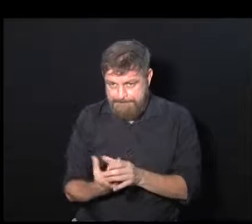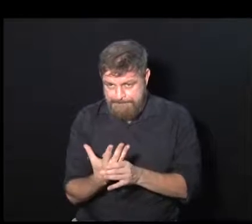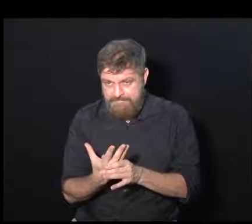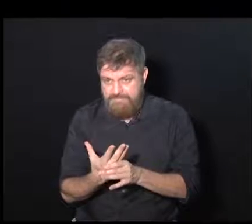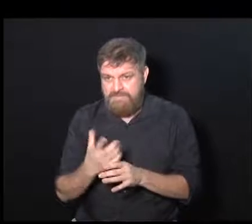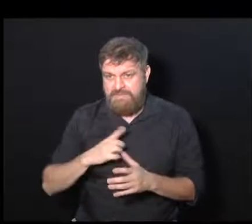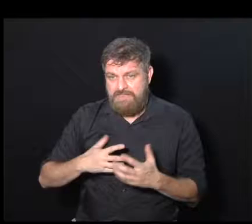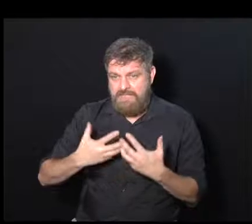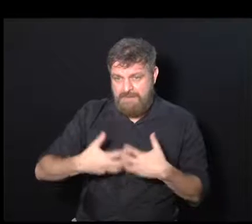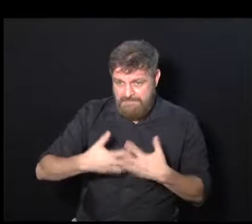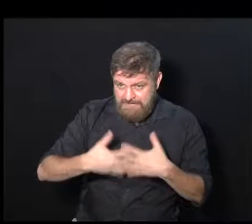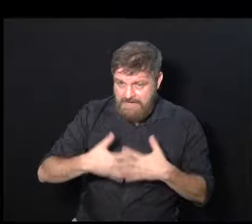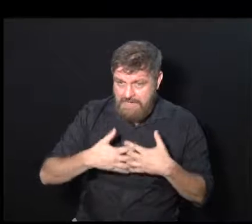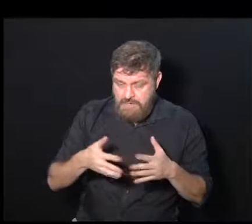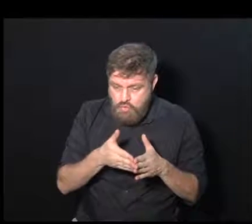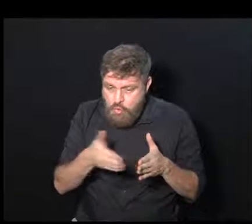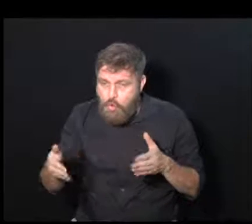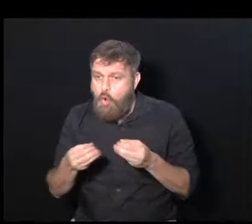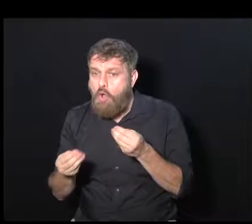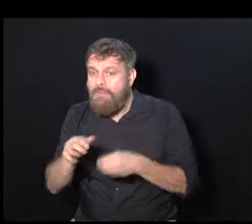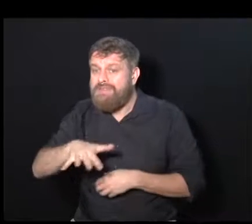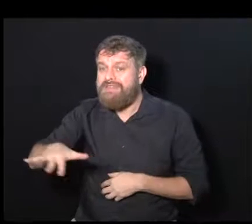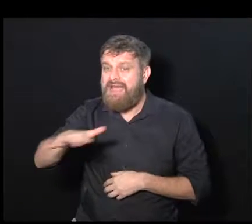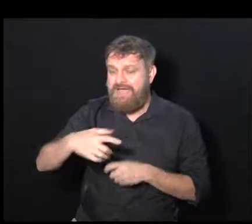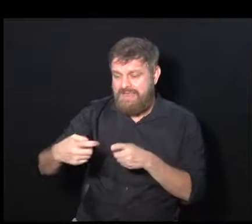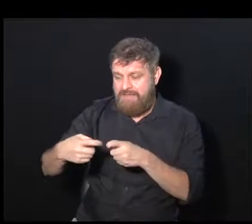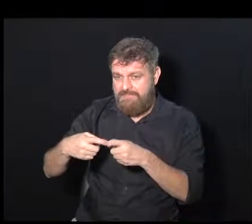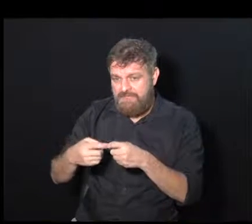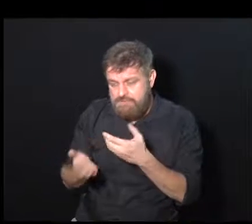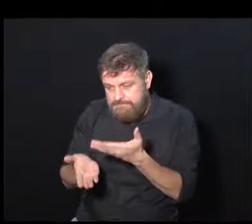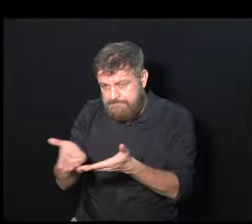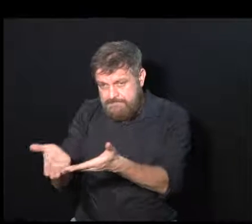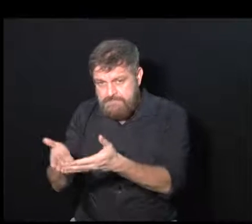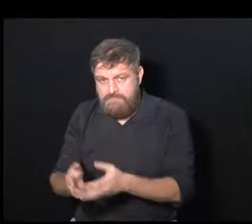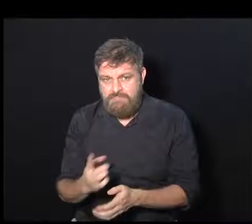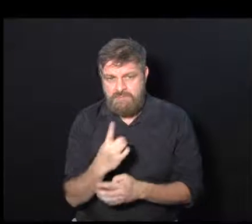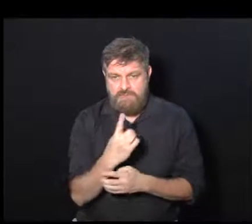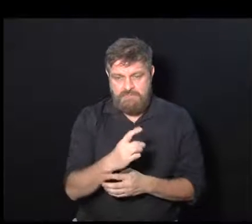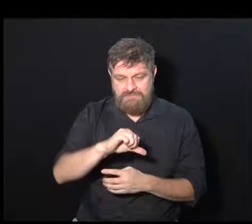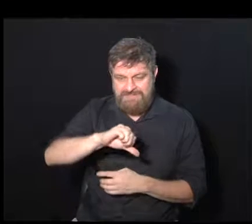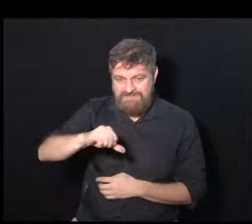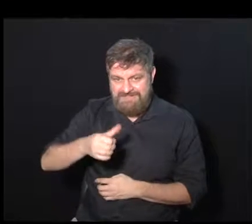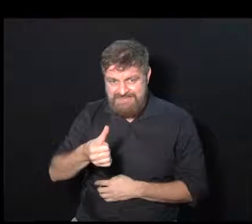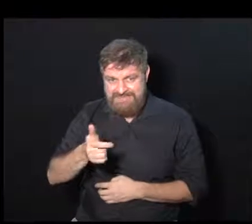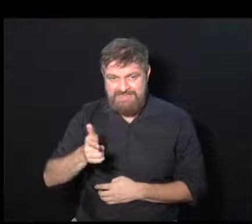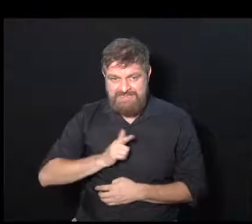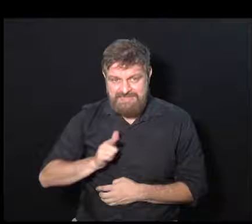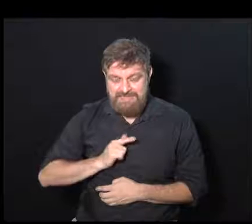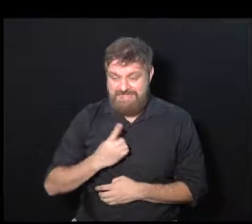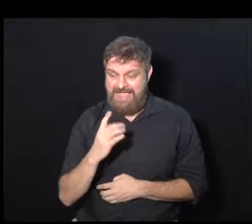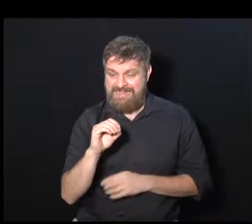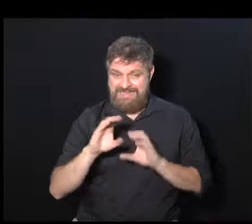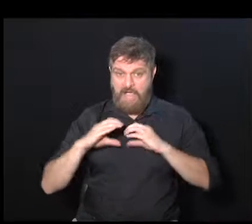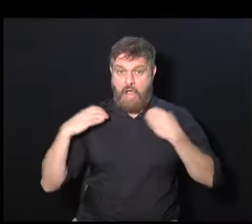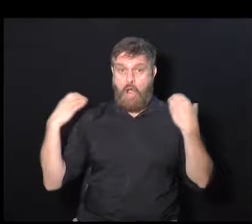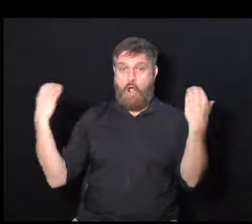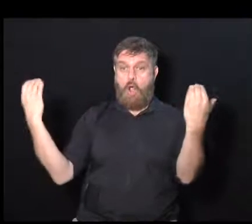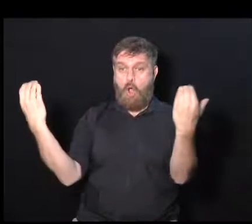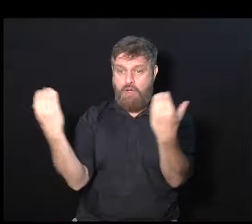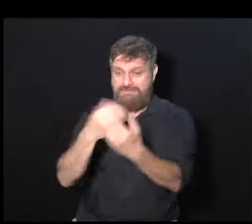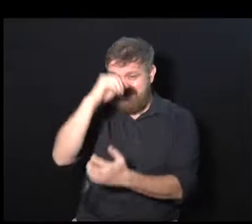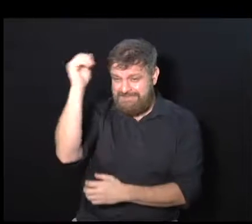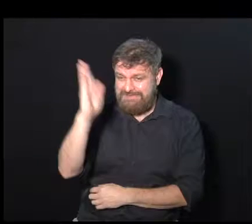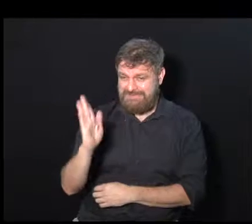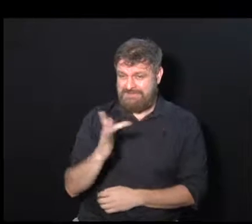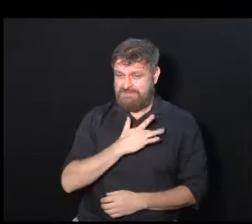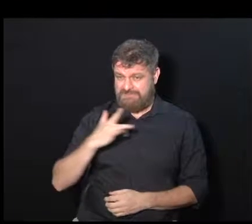sua prática na assistência médica. Em 1996, através da 10ª Conferência Nacional de